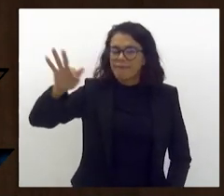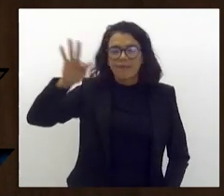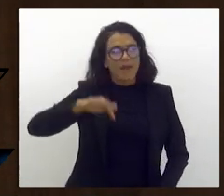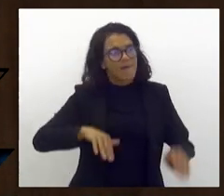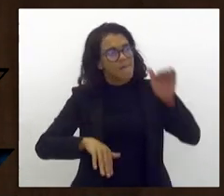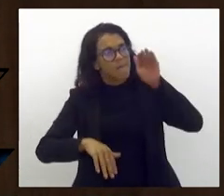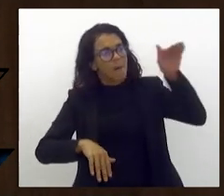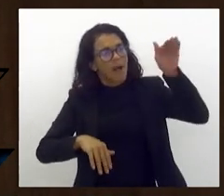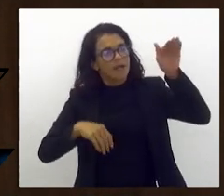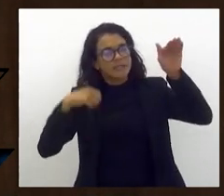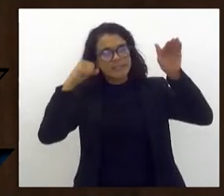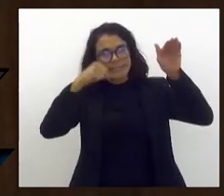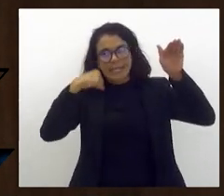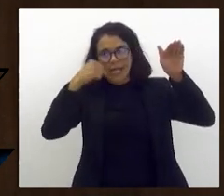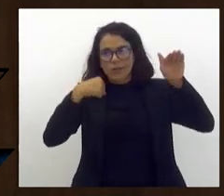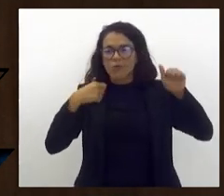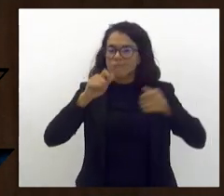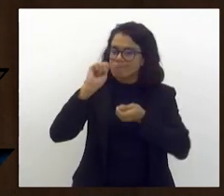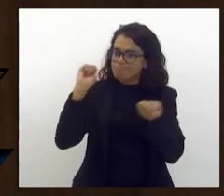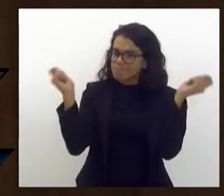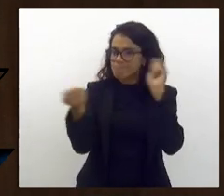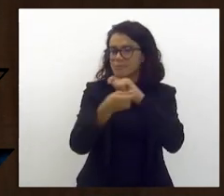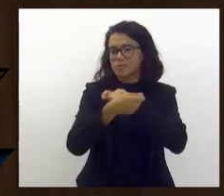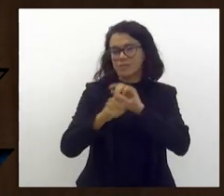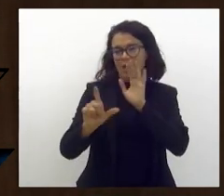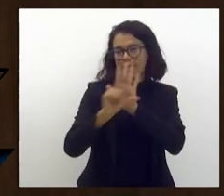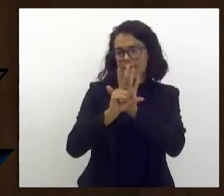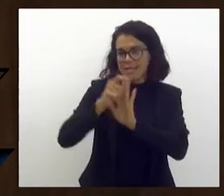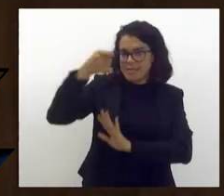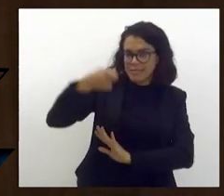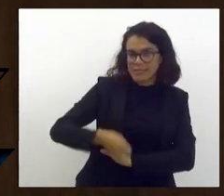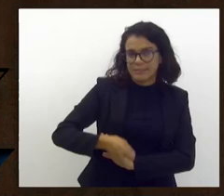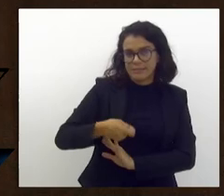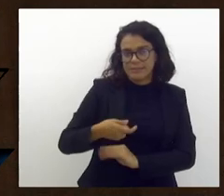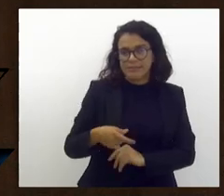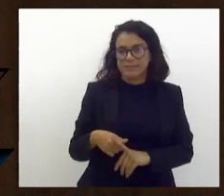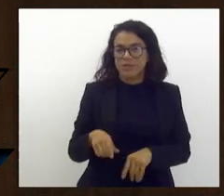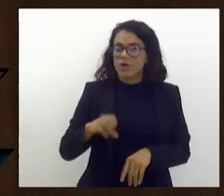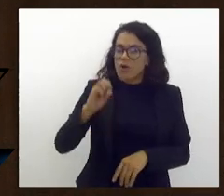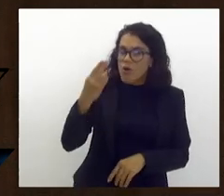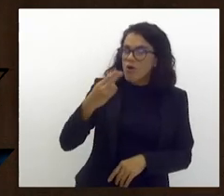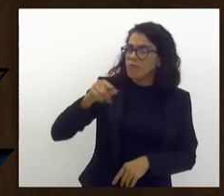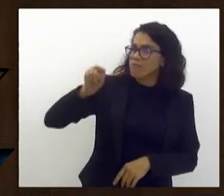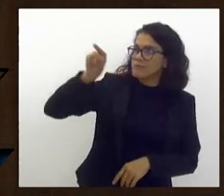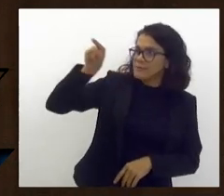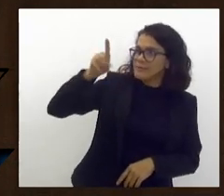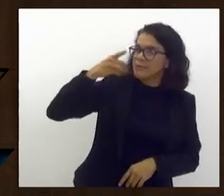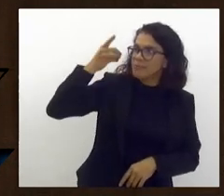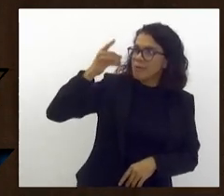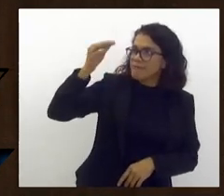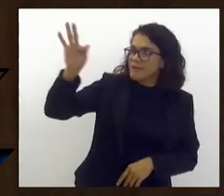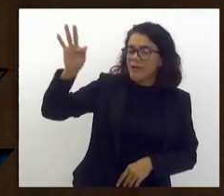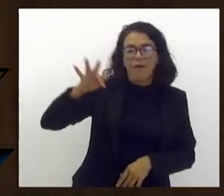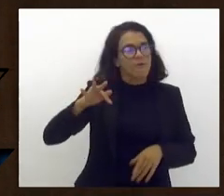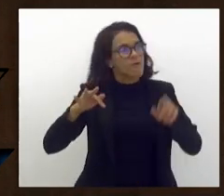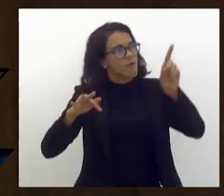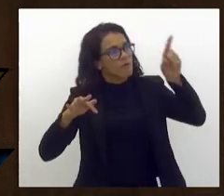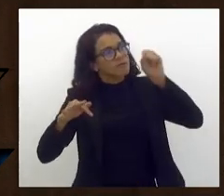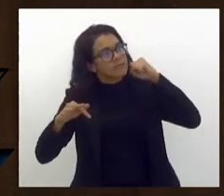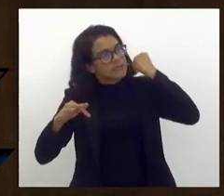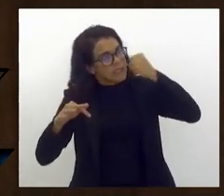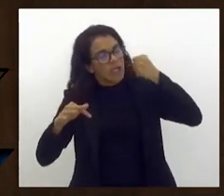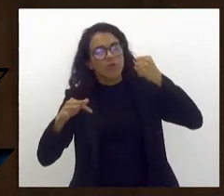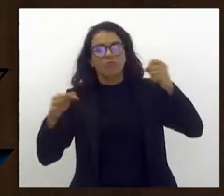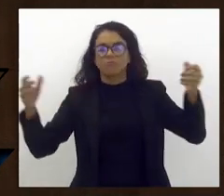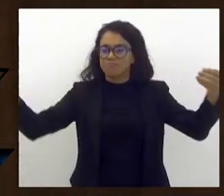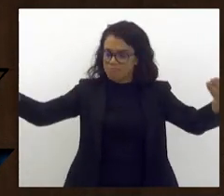comecem a atuar e trazer leis mais severas. Ou então, que eles passem, nos passe o bastão para que